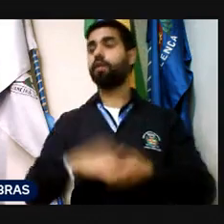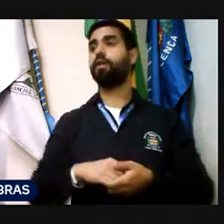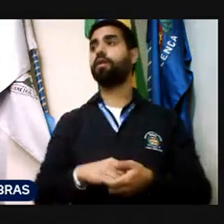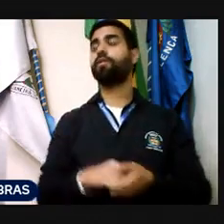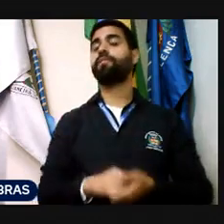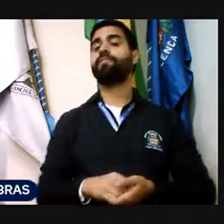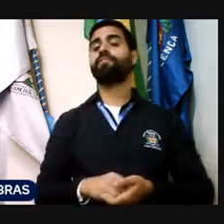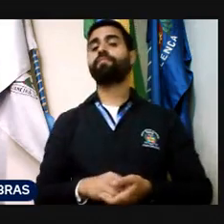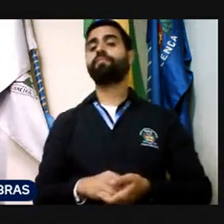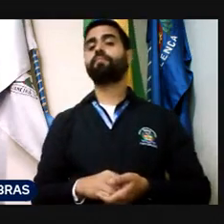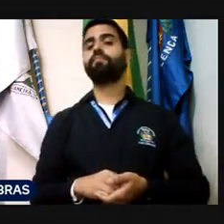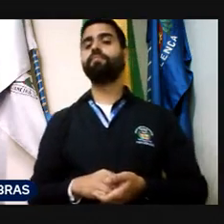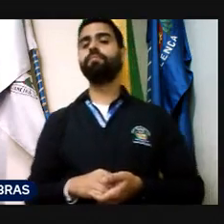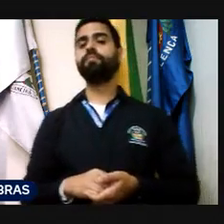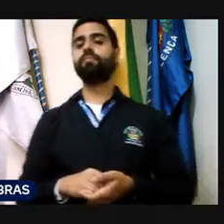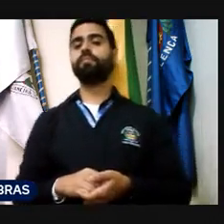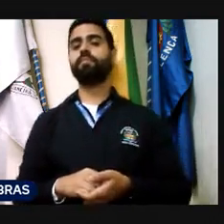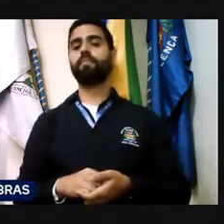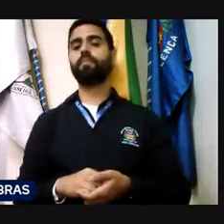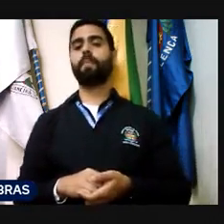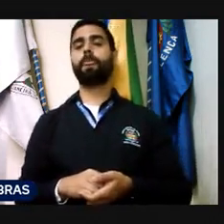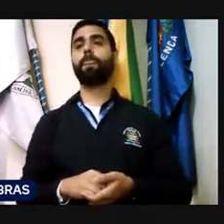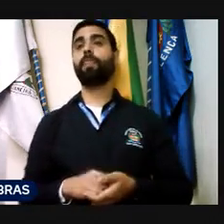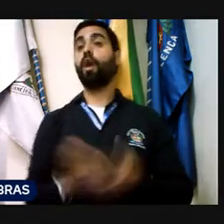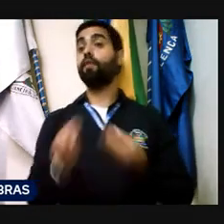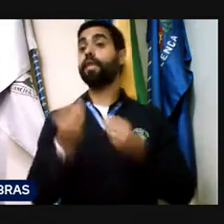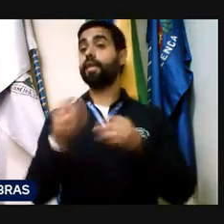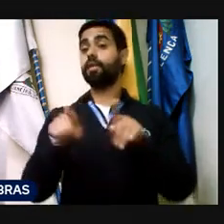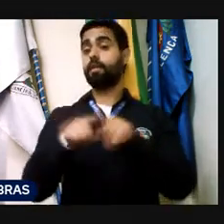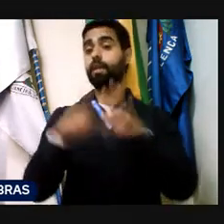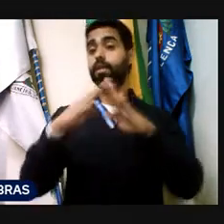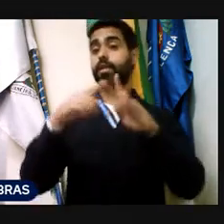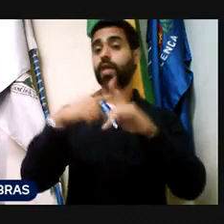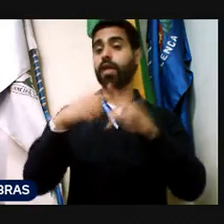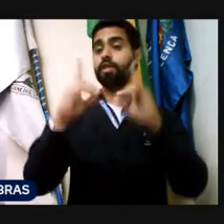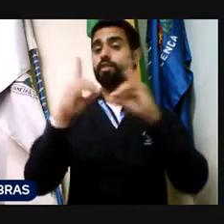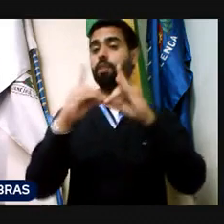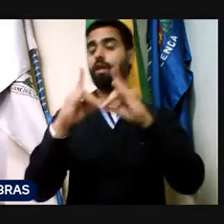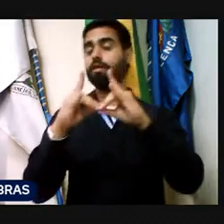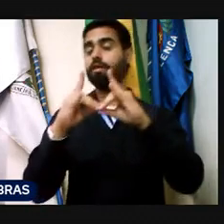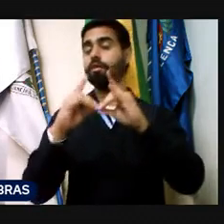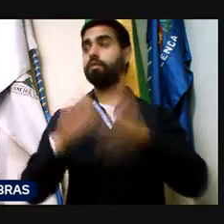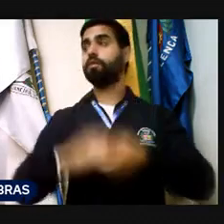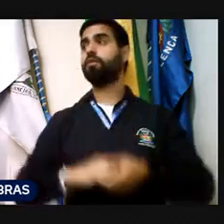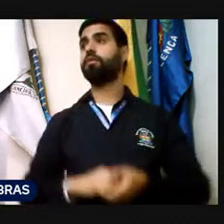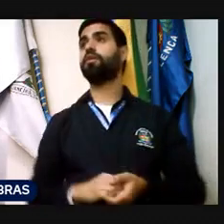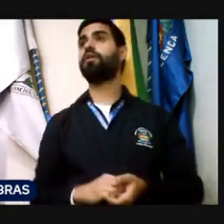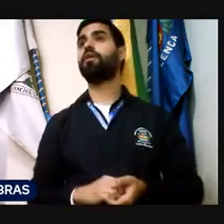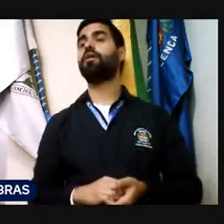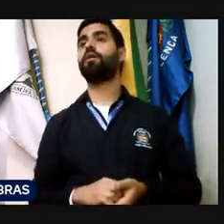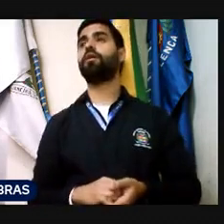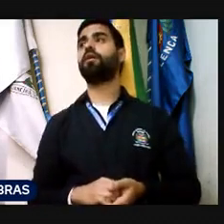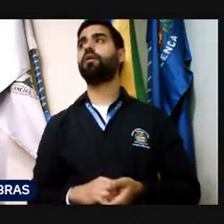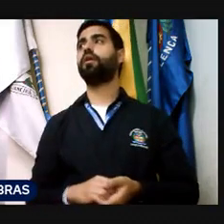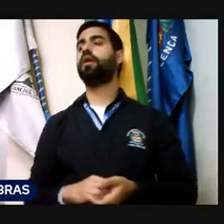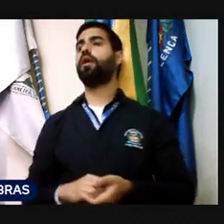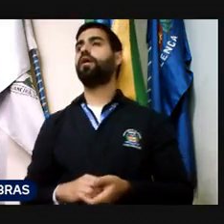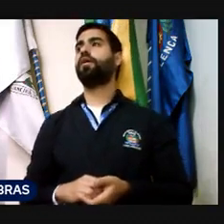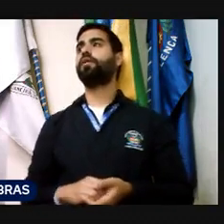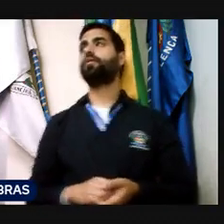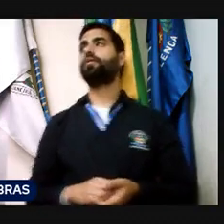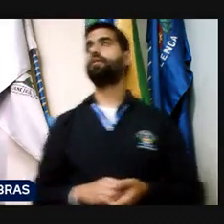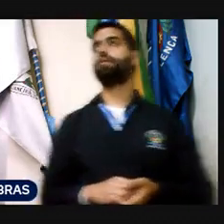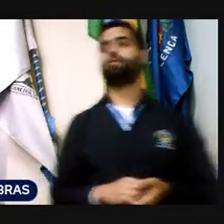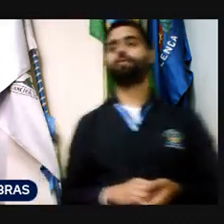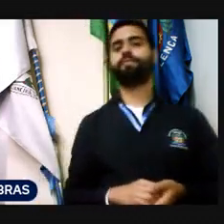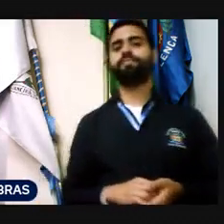Paraná, vamos entregar essa capela mortuária para a população. E como o David